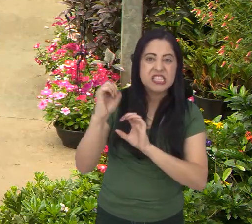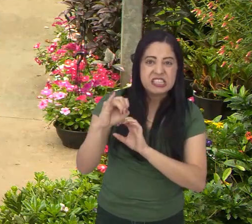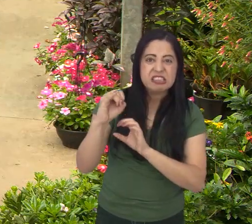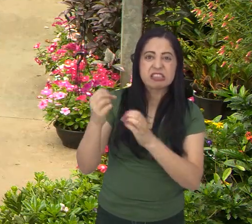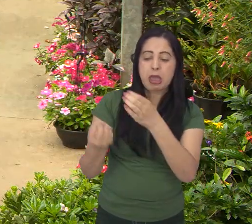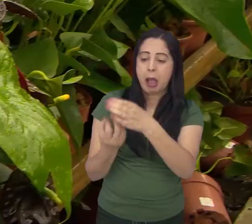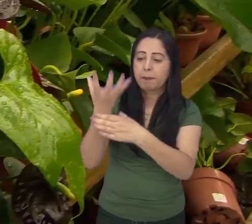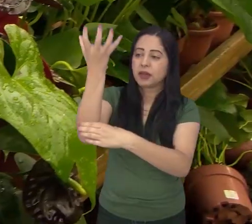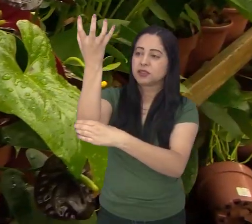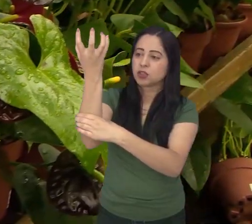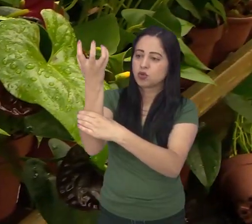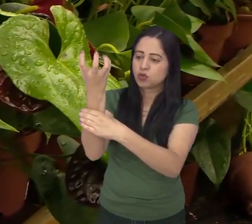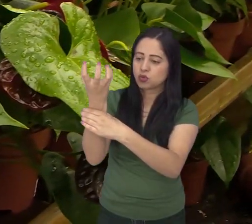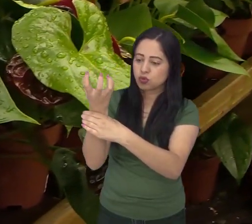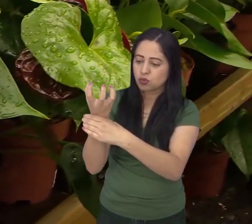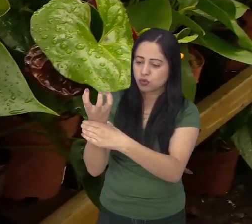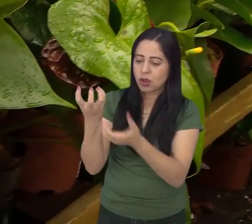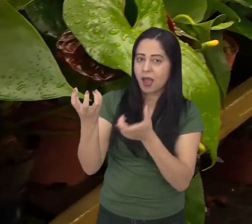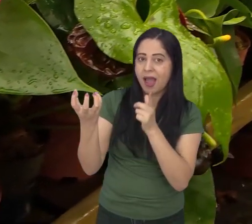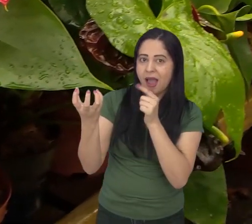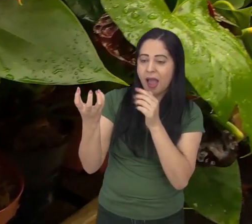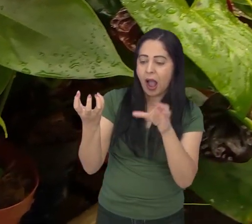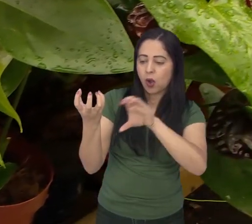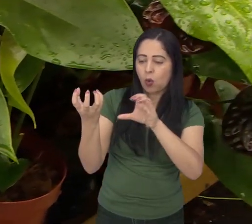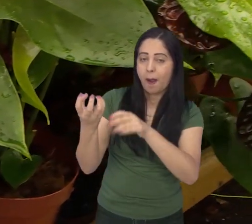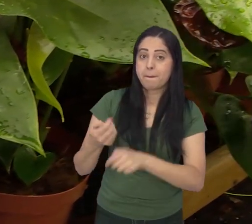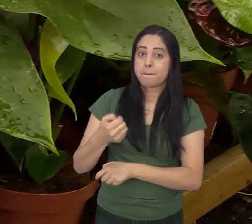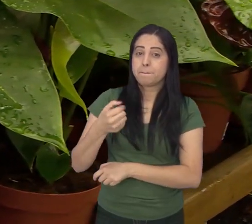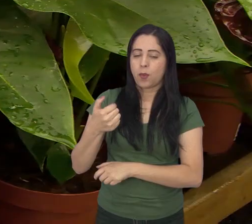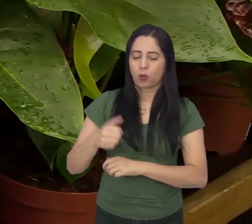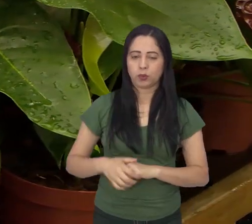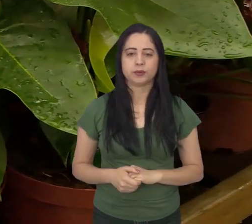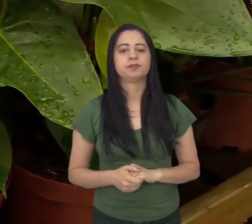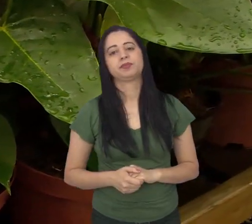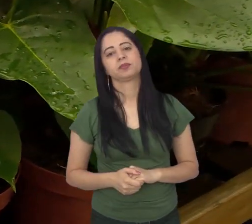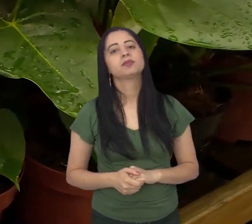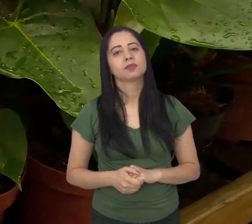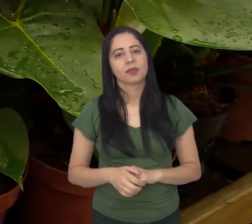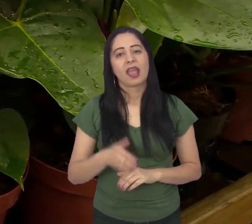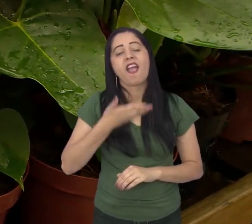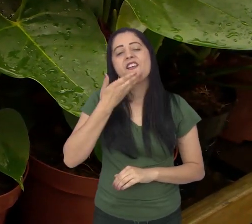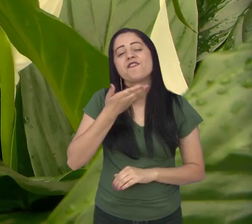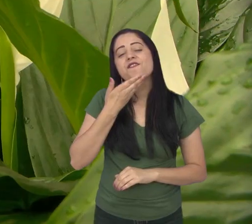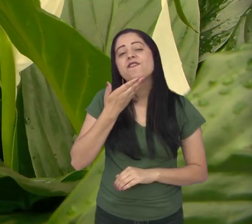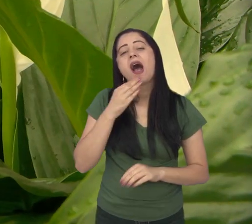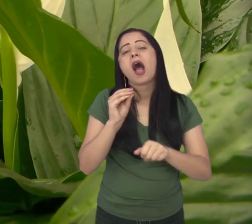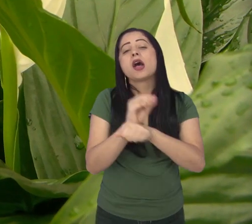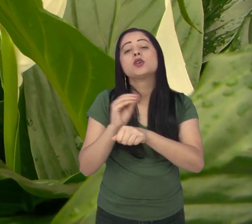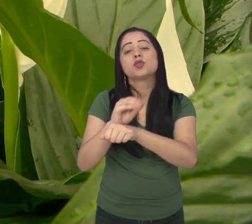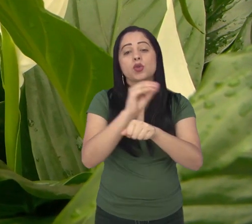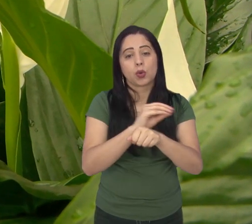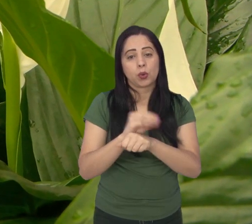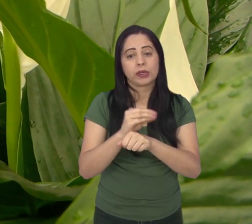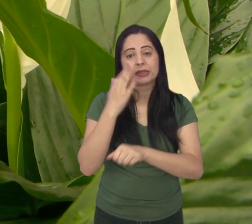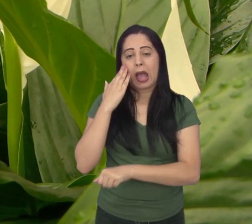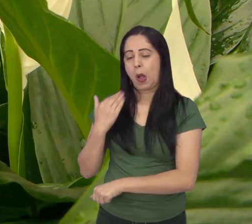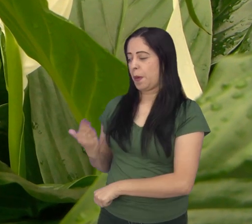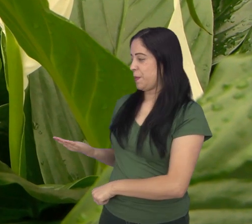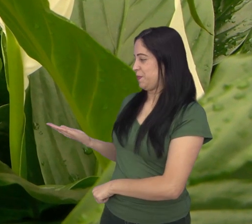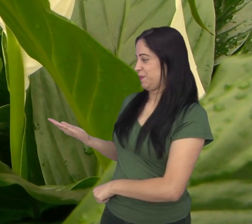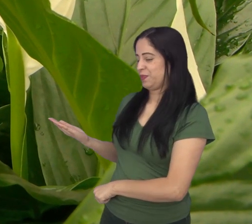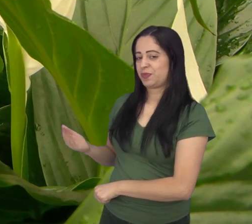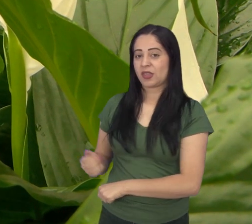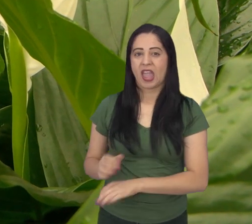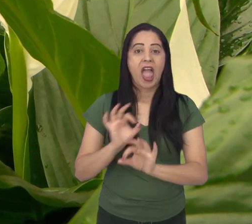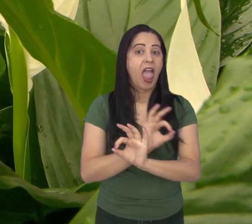é muito pequeno. Fáceis de cultivar, algumas plantas não precisam de exposição direta ao sol. Por isso, são